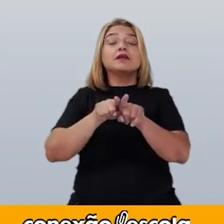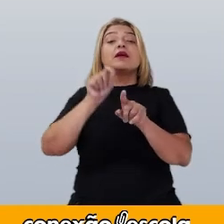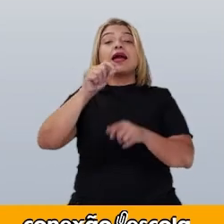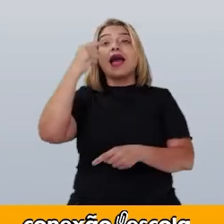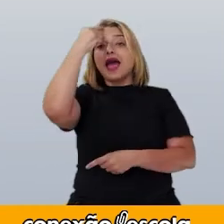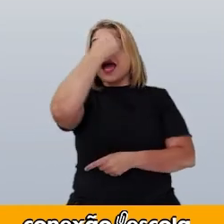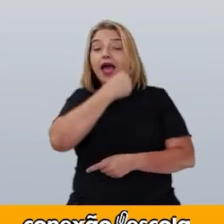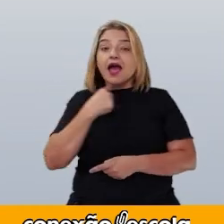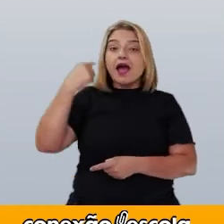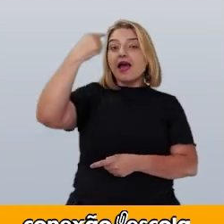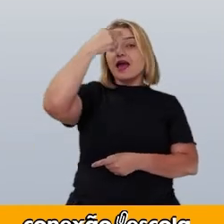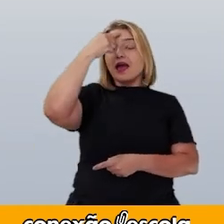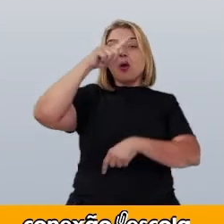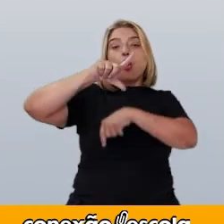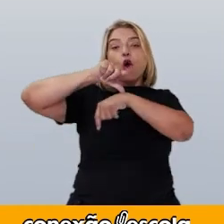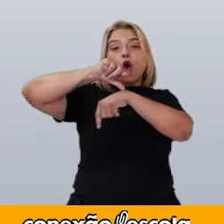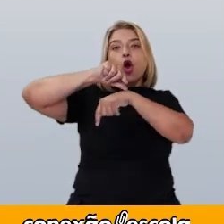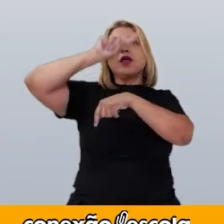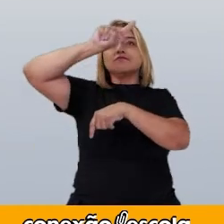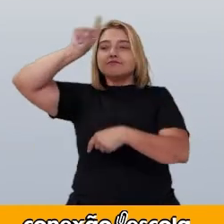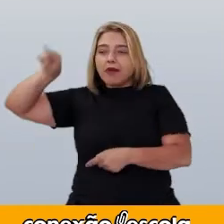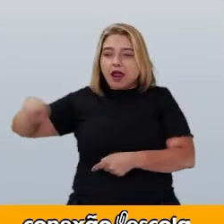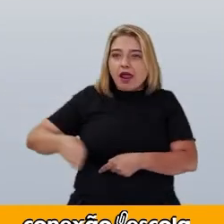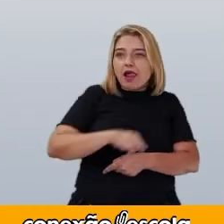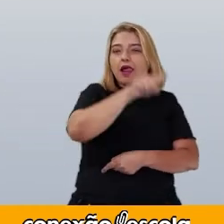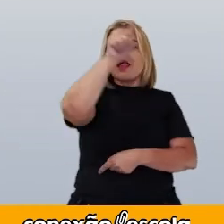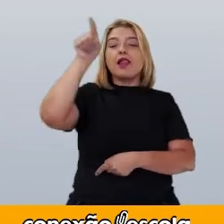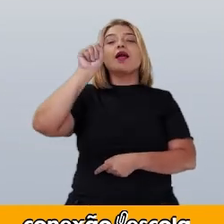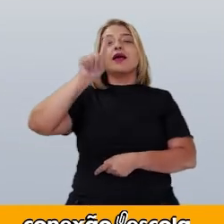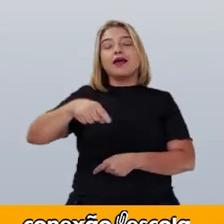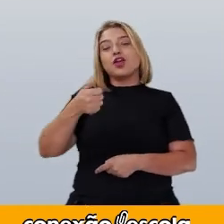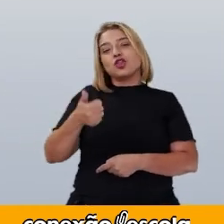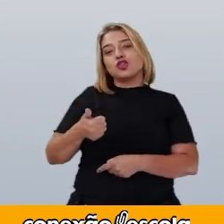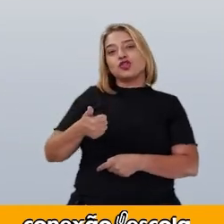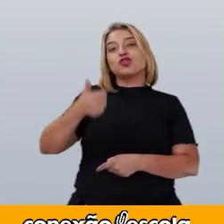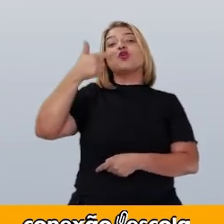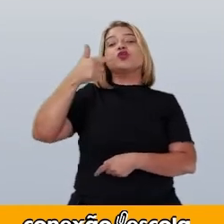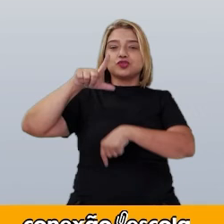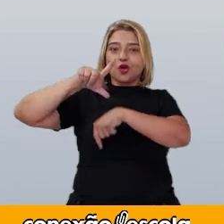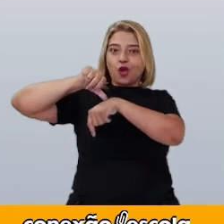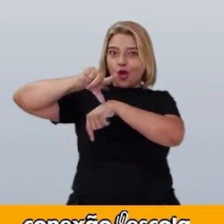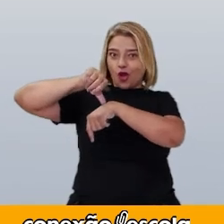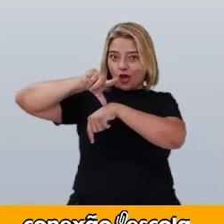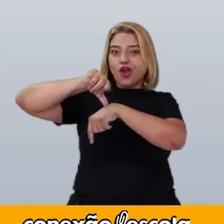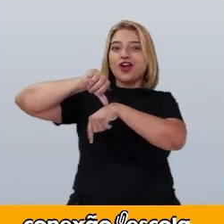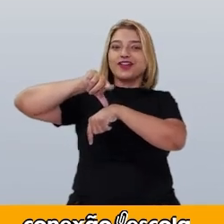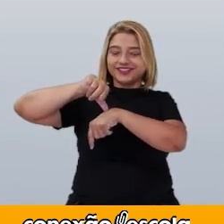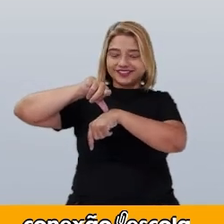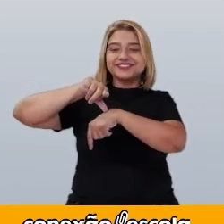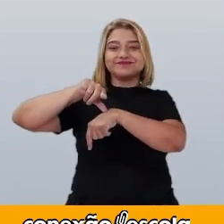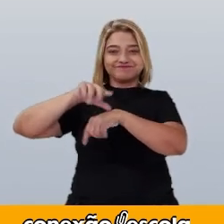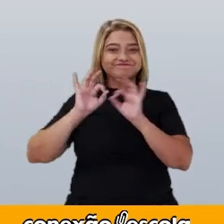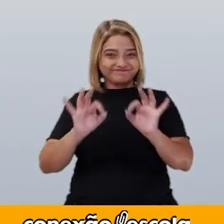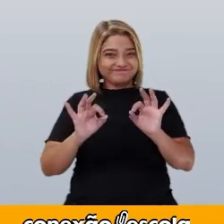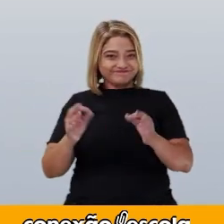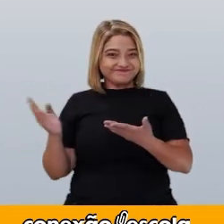o ponteiro das horas, uma volta completa a cada 12 horas, certo?